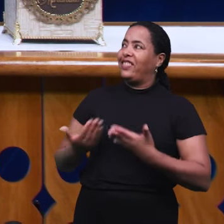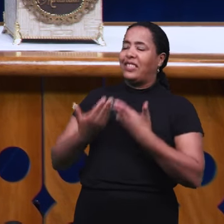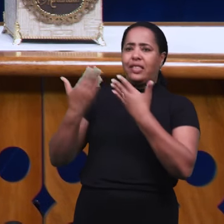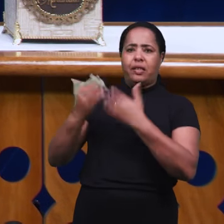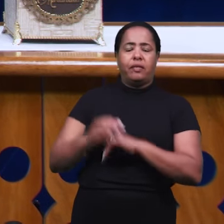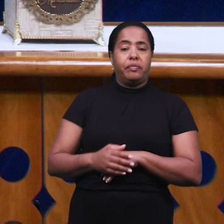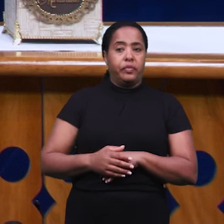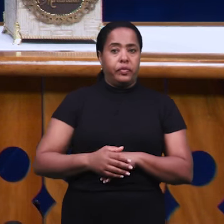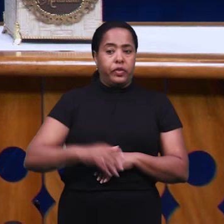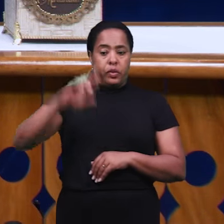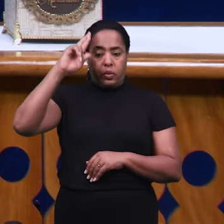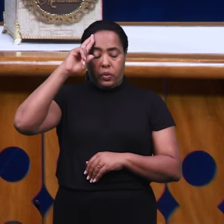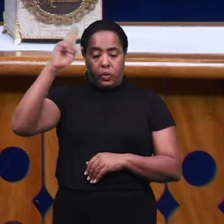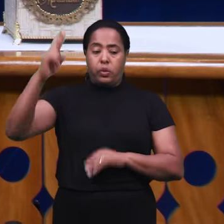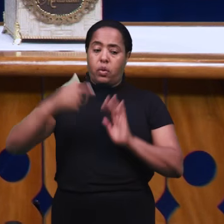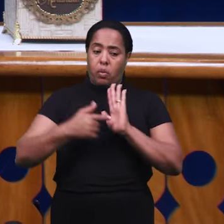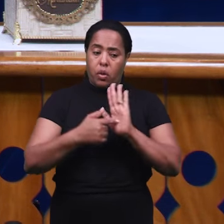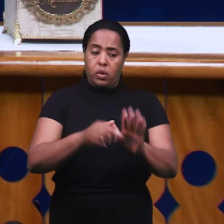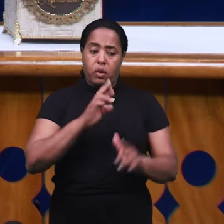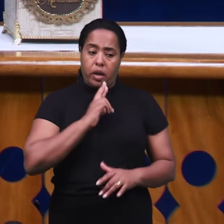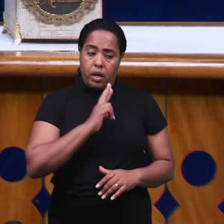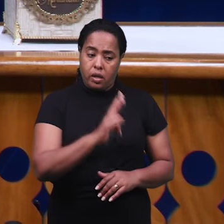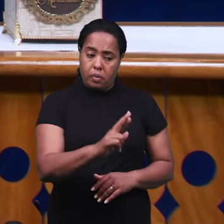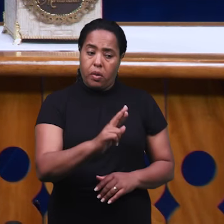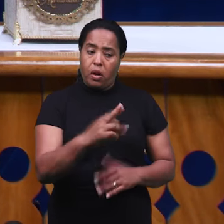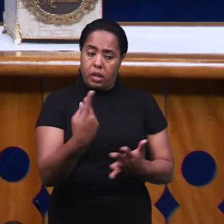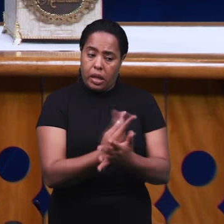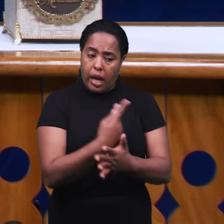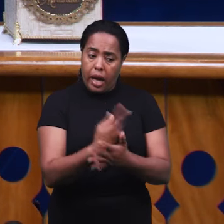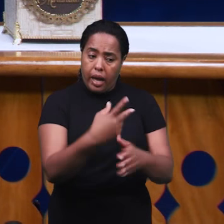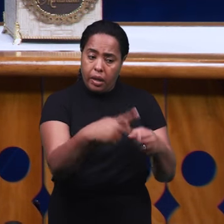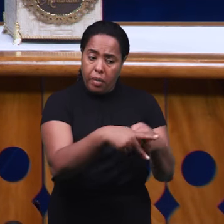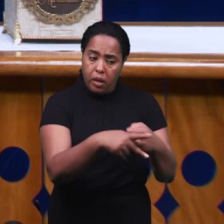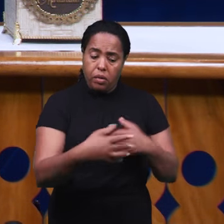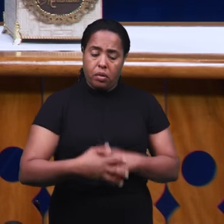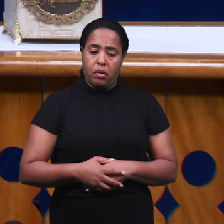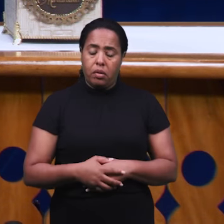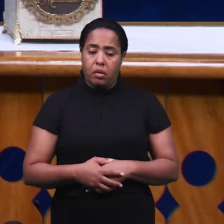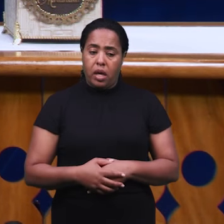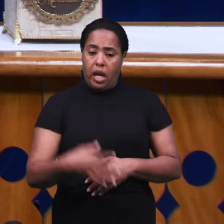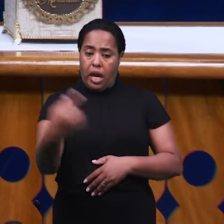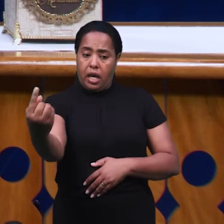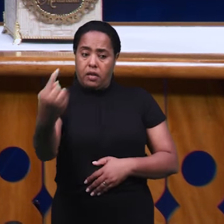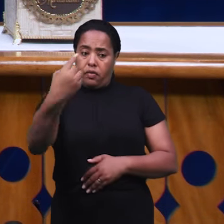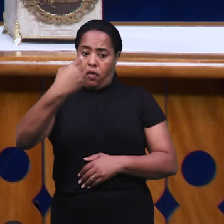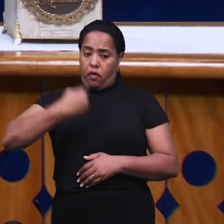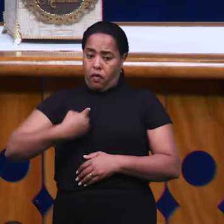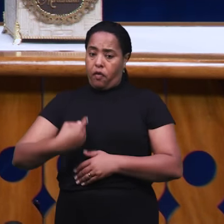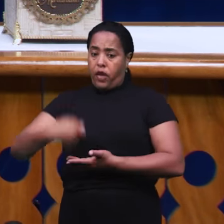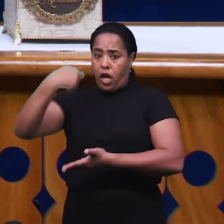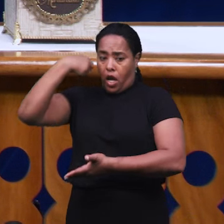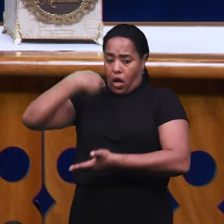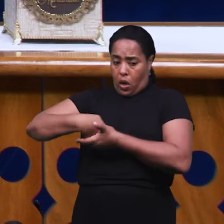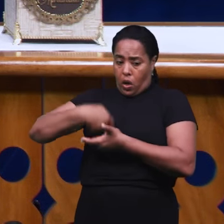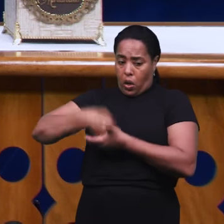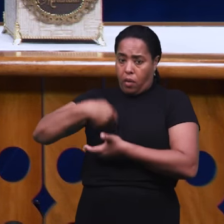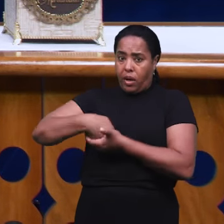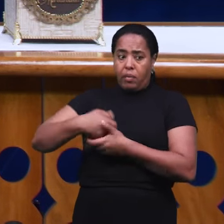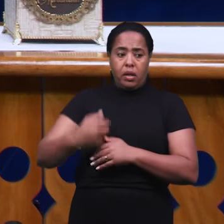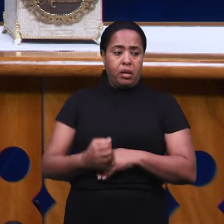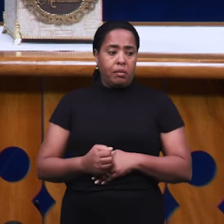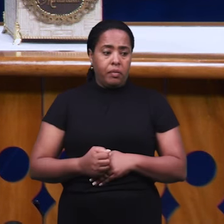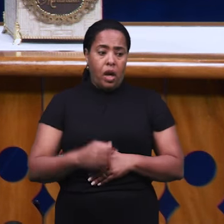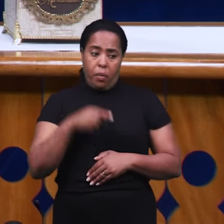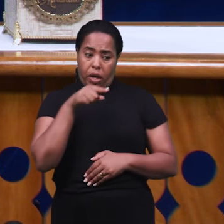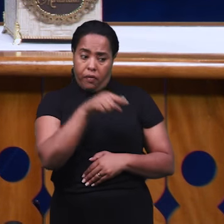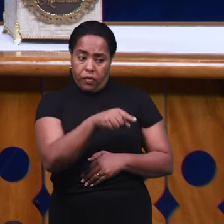O Senhor mostrou, olha, você deu uma resposta errada. Só que eles iam vir cobrar. E vieram cobrar. Ele perdeu